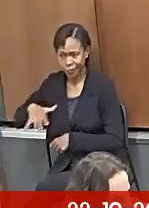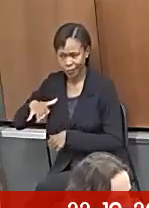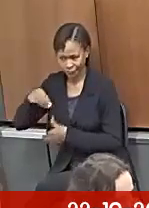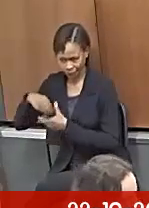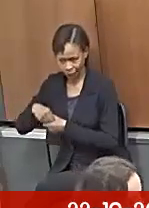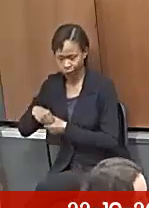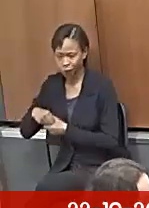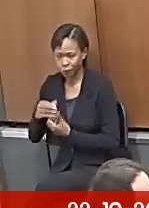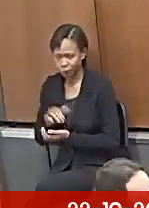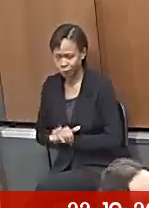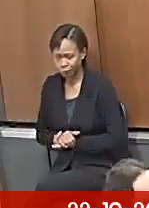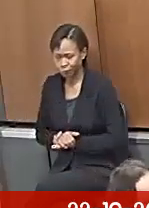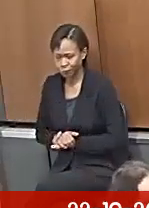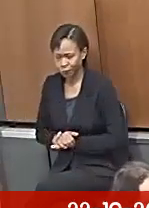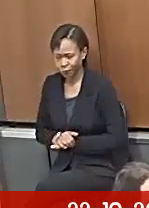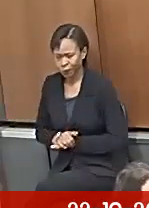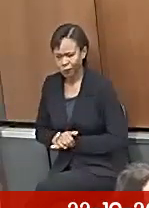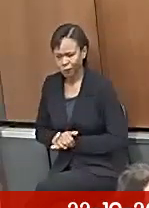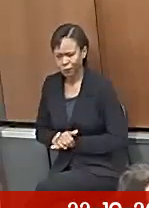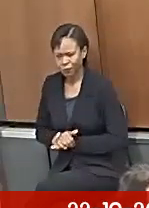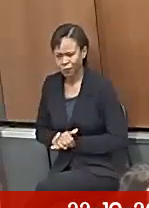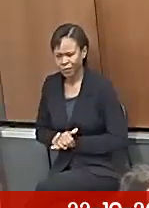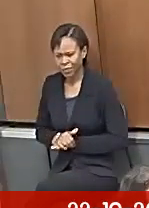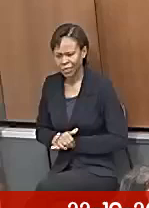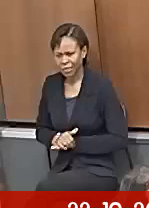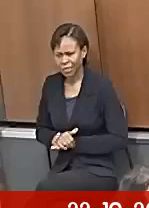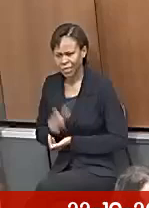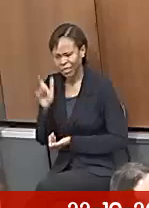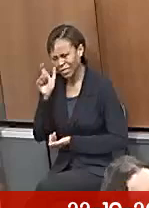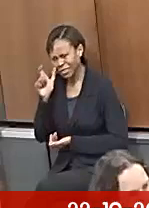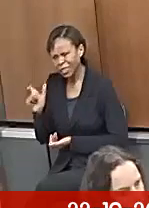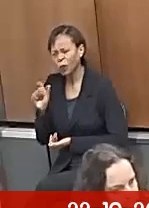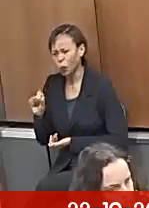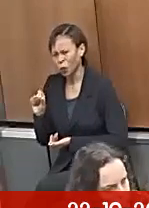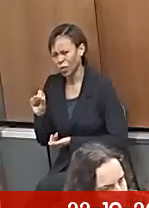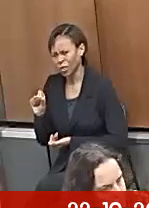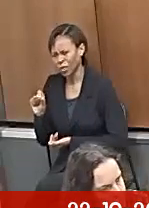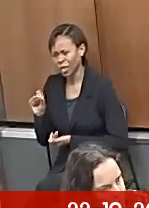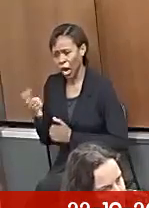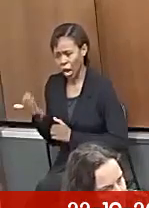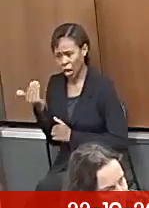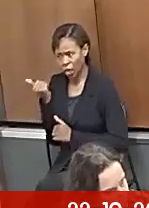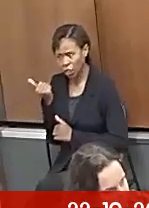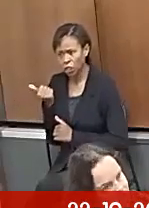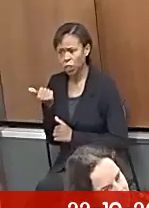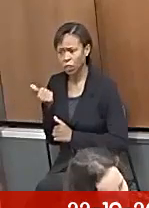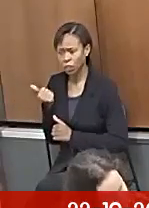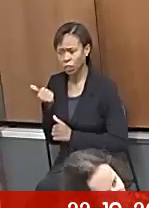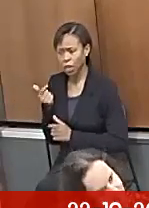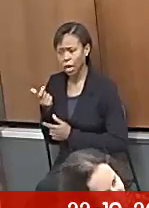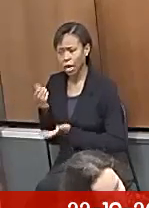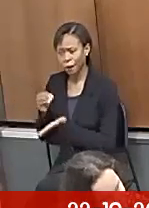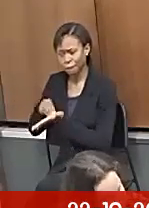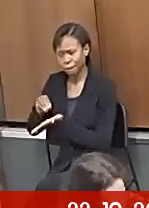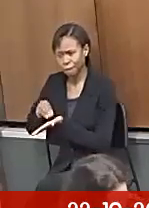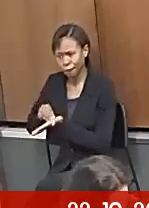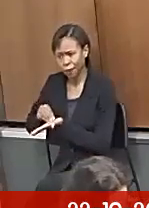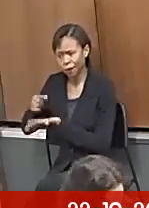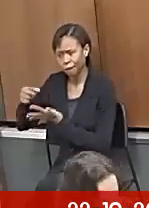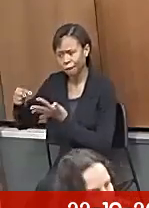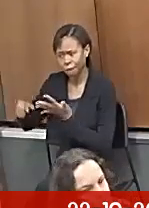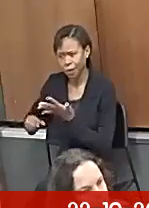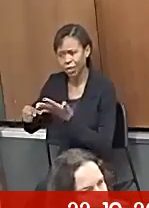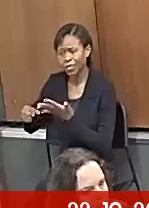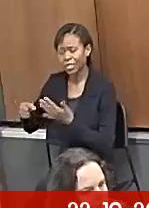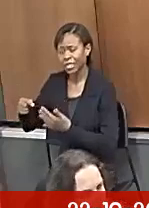O curioso é que, em regra, essas demandas eram com relação à rede pública de educação.